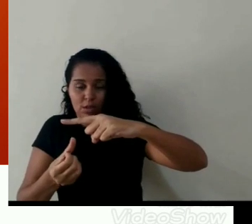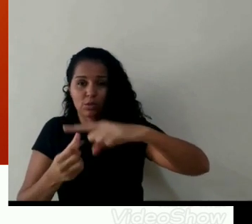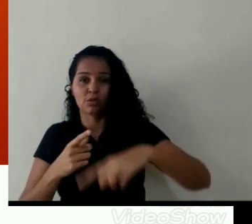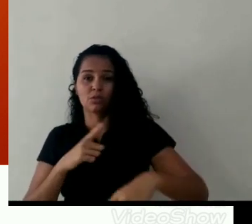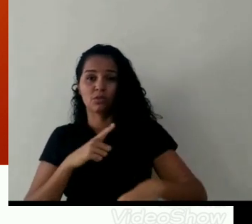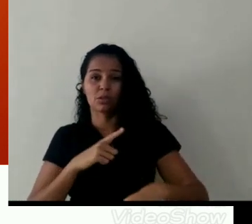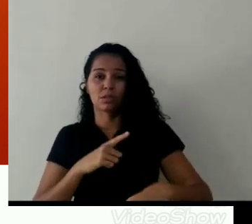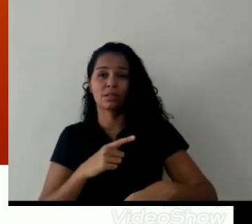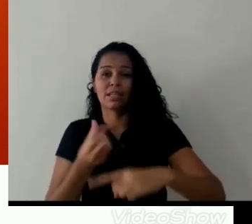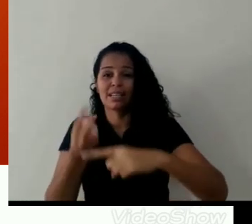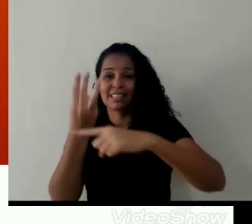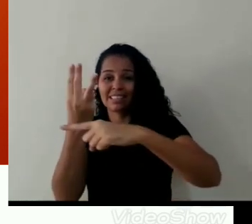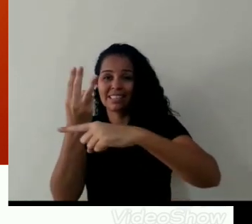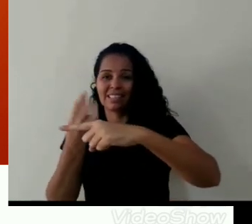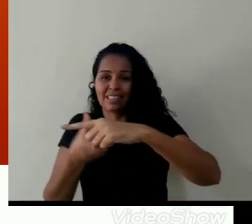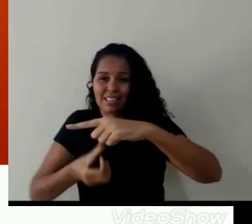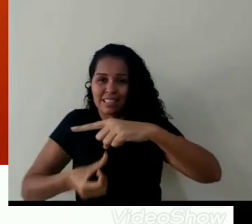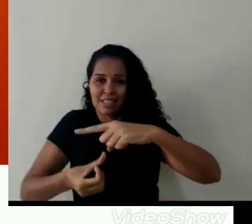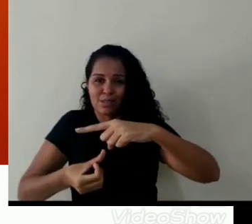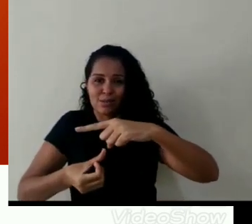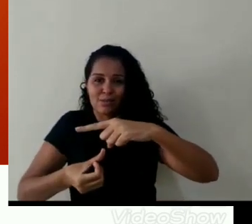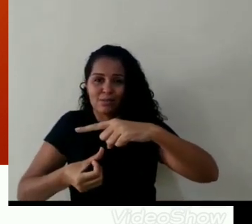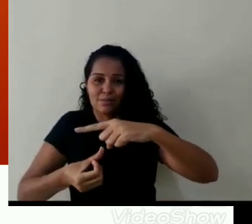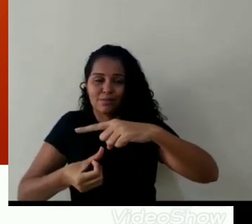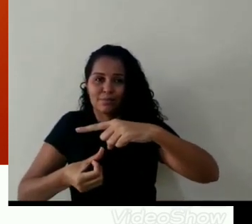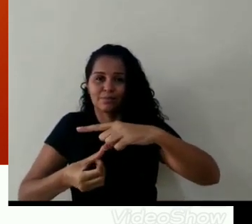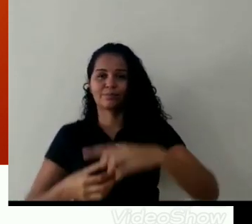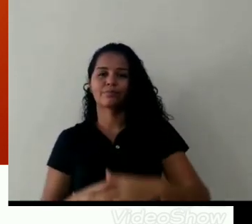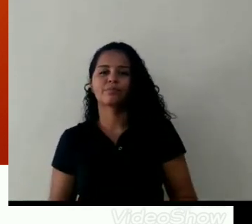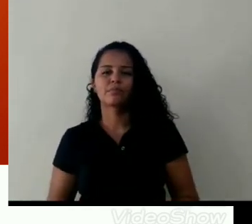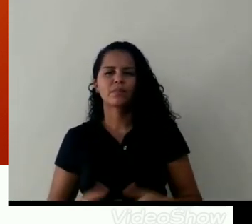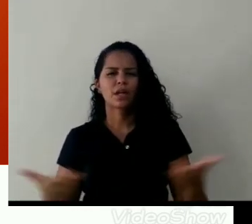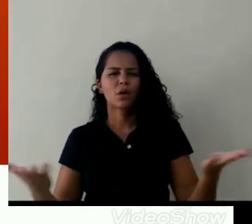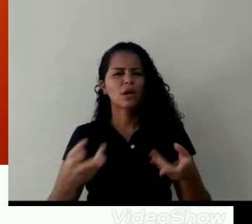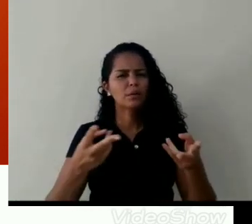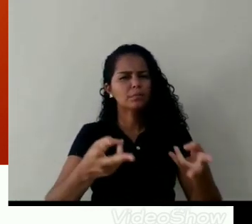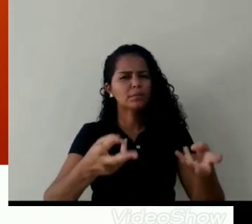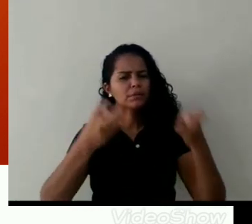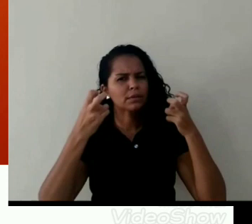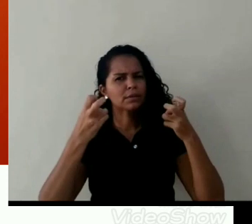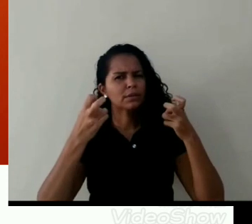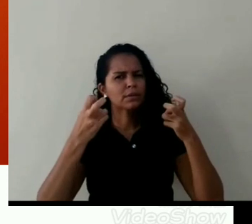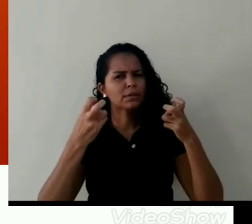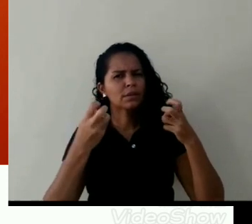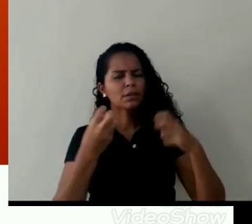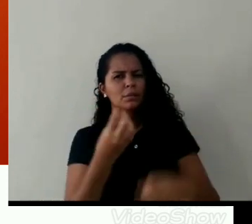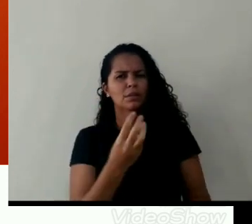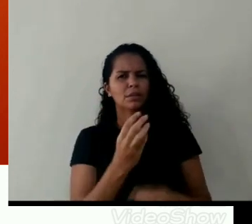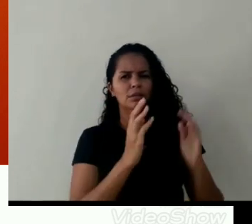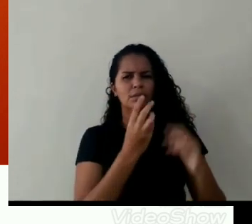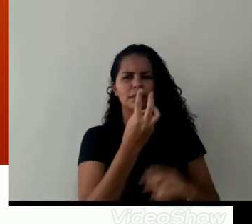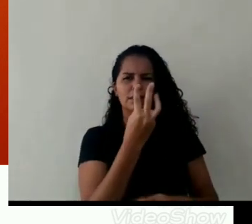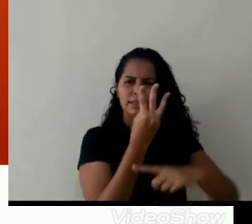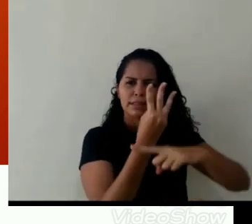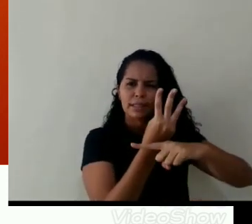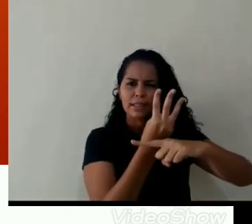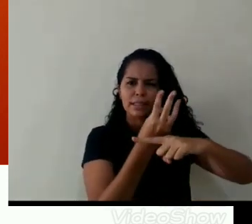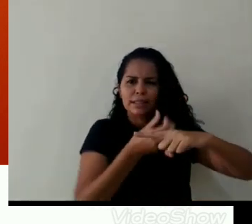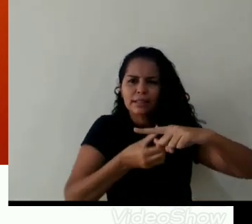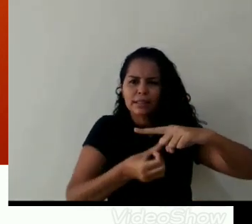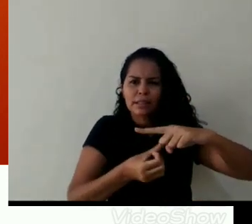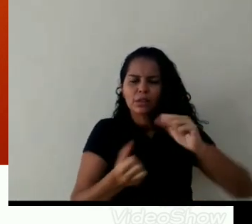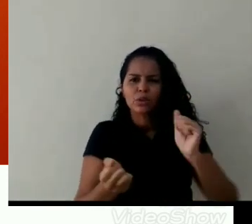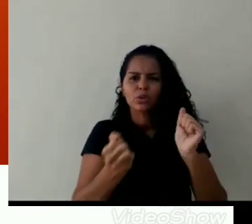Agora, perceba que esses 3/6 juntos valem exatamente a metade da barra